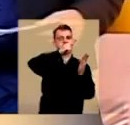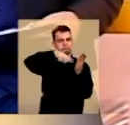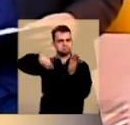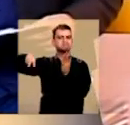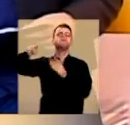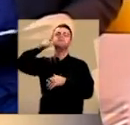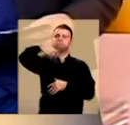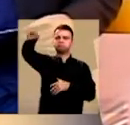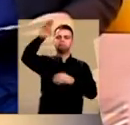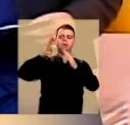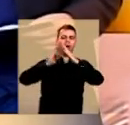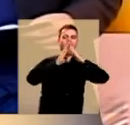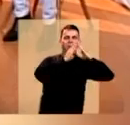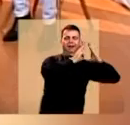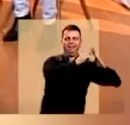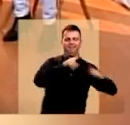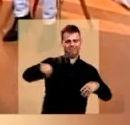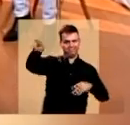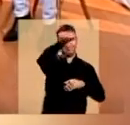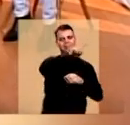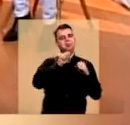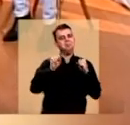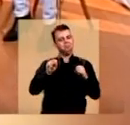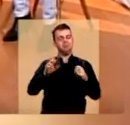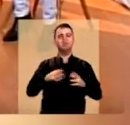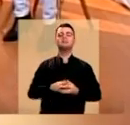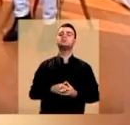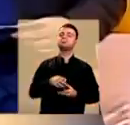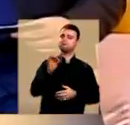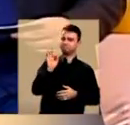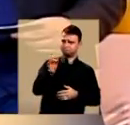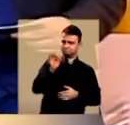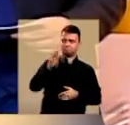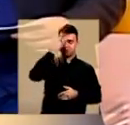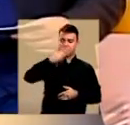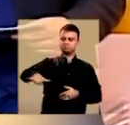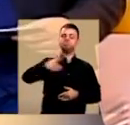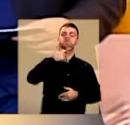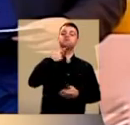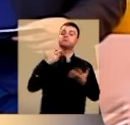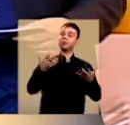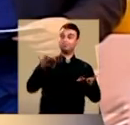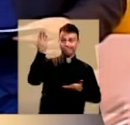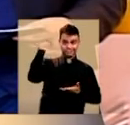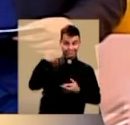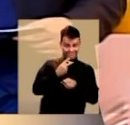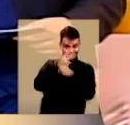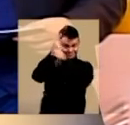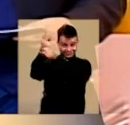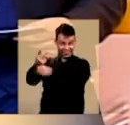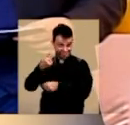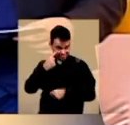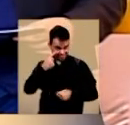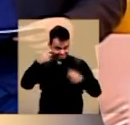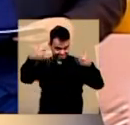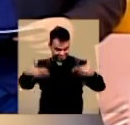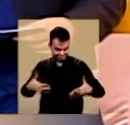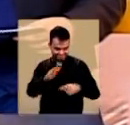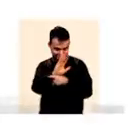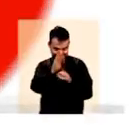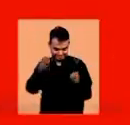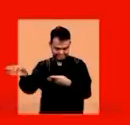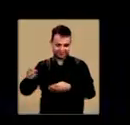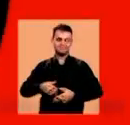a população, para os vizinhos, esse tipo de coisa. São iniciativas, né, Matheus, que partem da própria comunidade e a gente foi conhecer algumas delas. Olha só esse